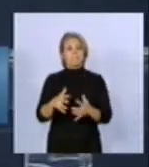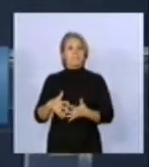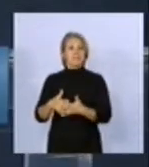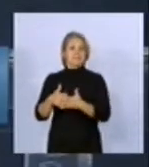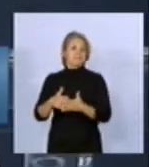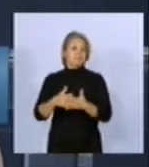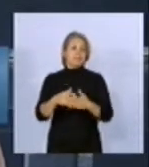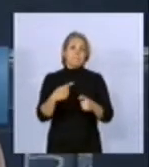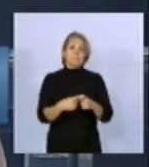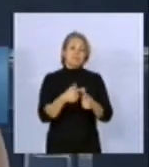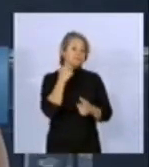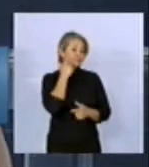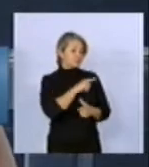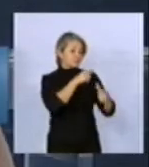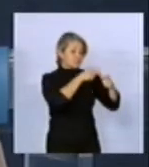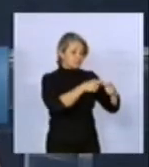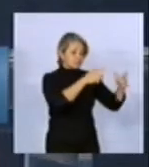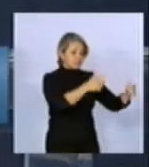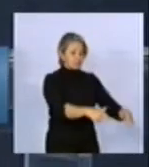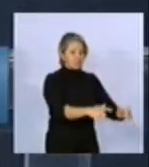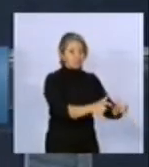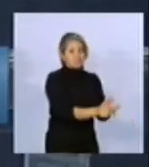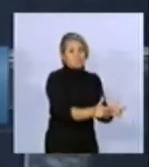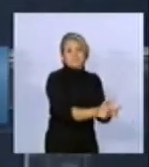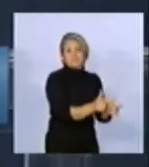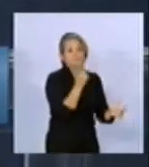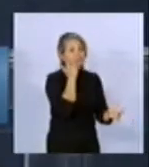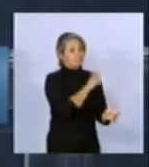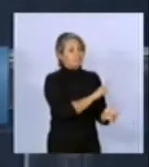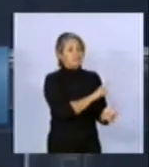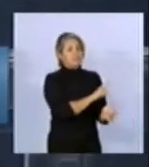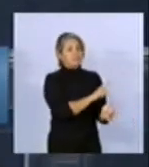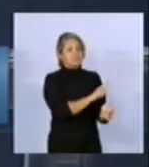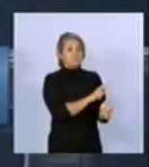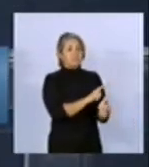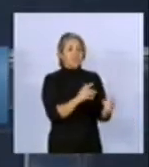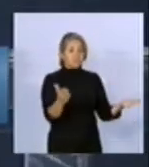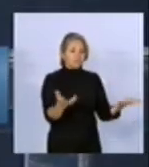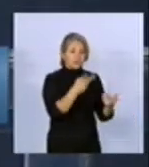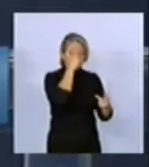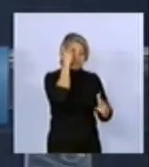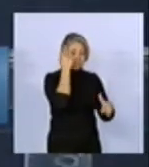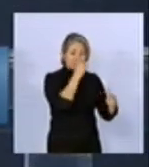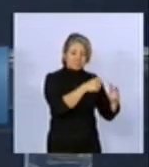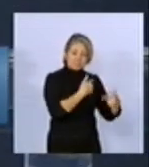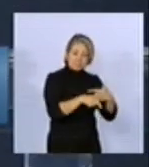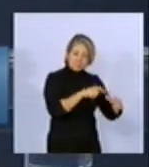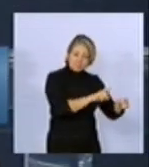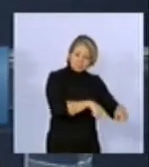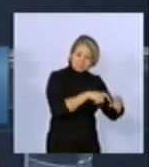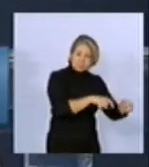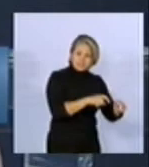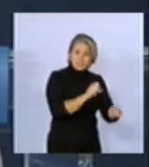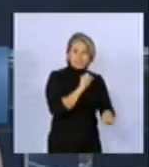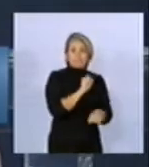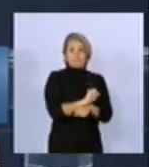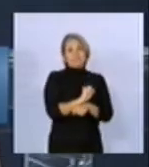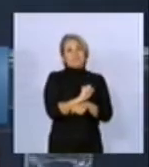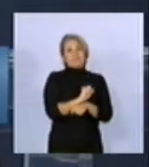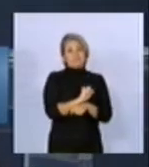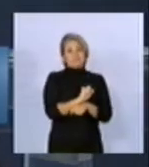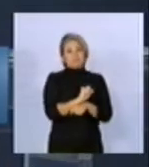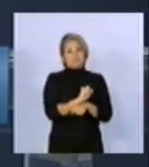funcionam nessas pequenas propriedades adequadamente isso historicamente os nossos produtores eles ficaram a